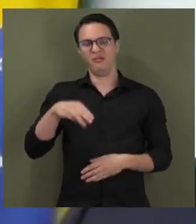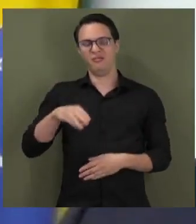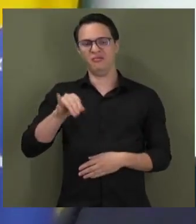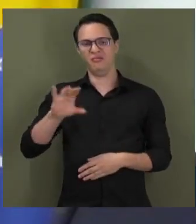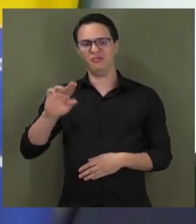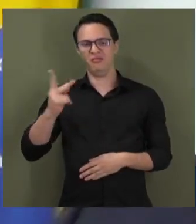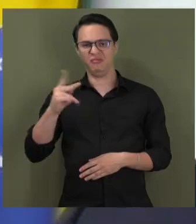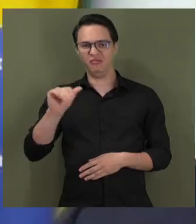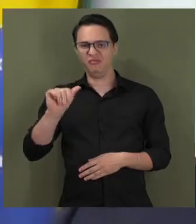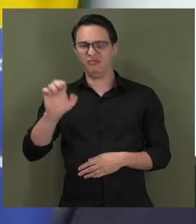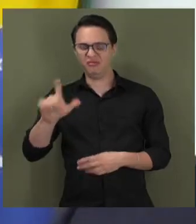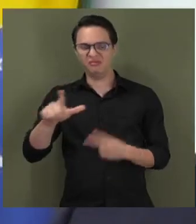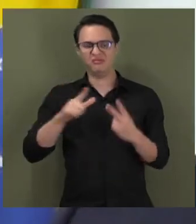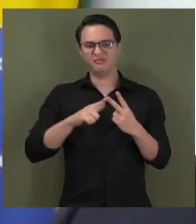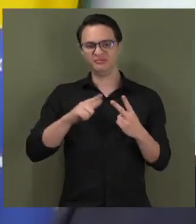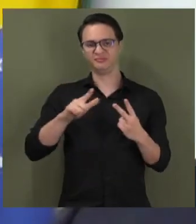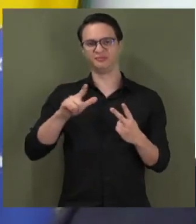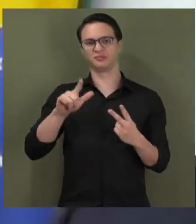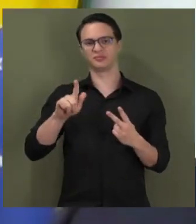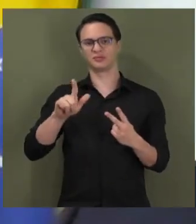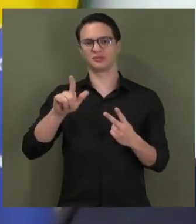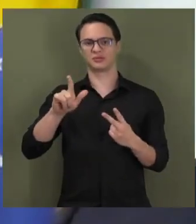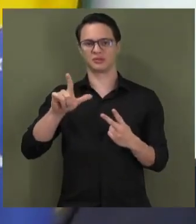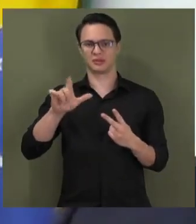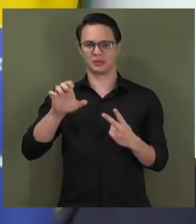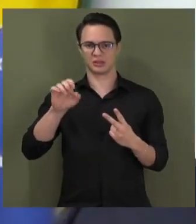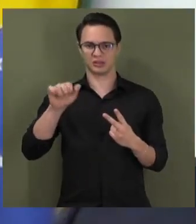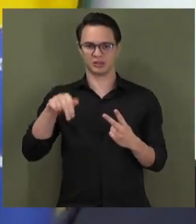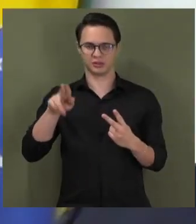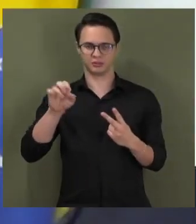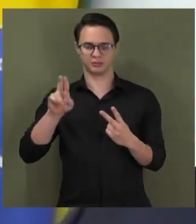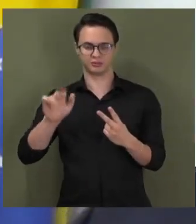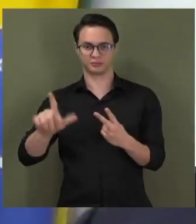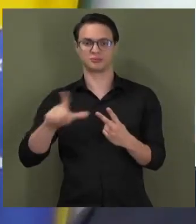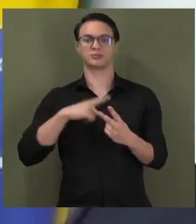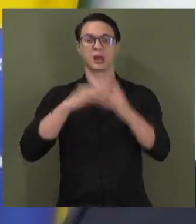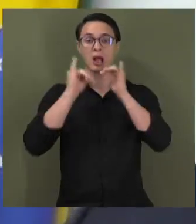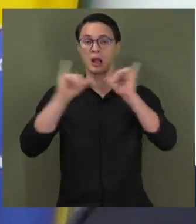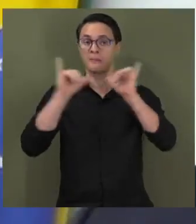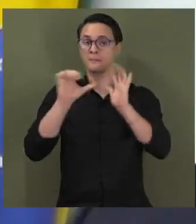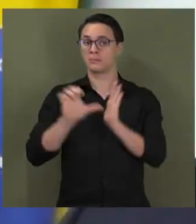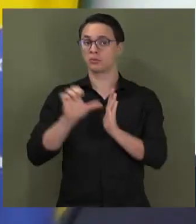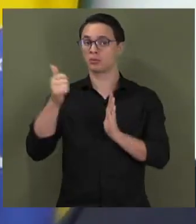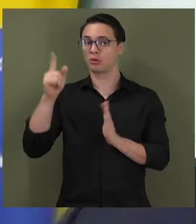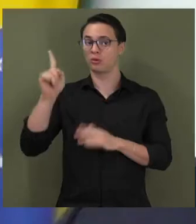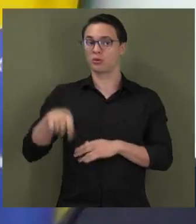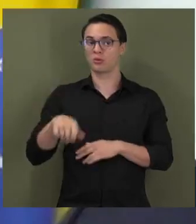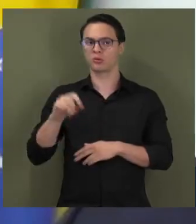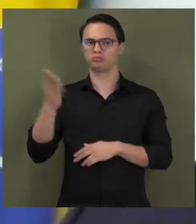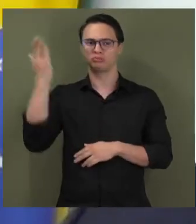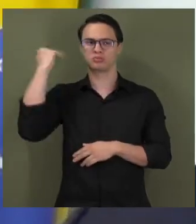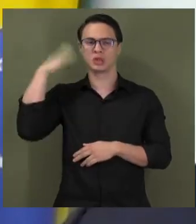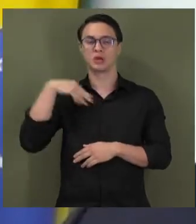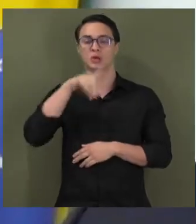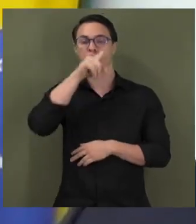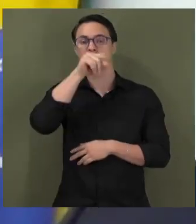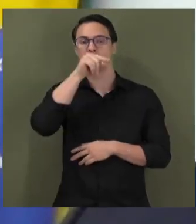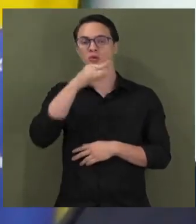Glenn Greenwald, né, divulgando pela primeira vez os arquivos do antigo Twitter, agora o